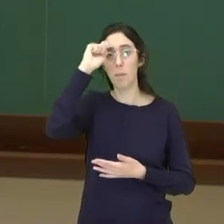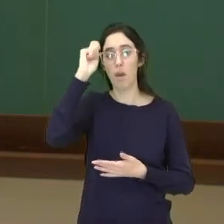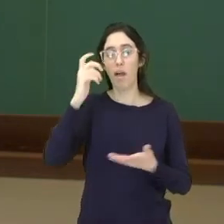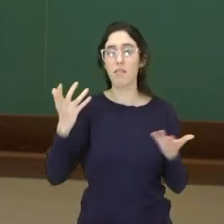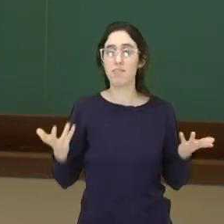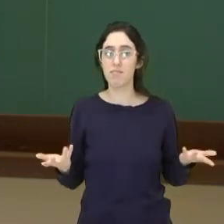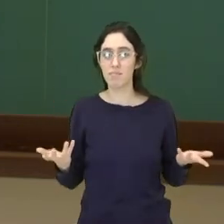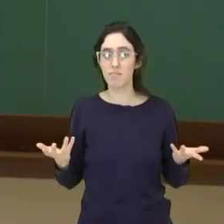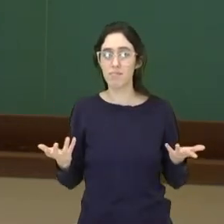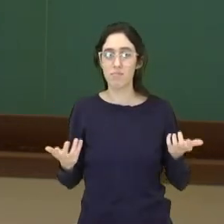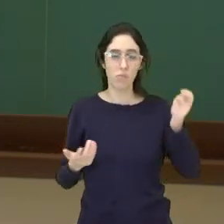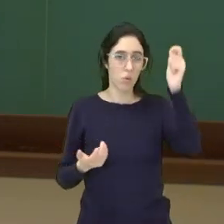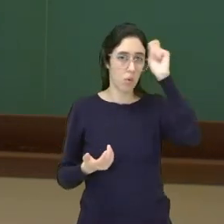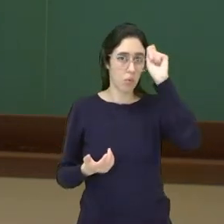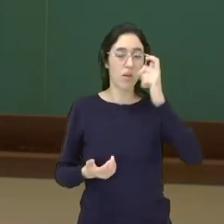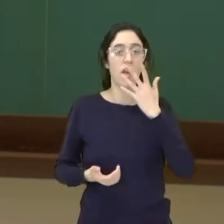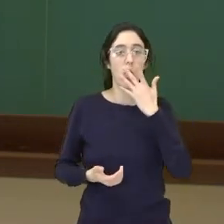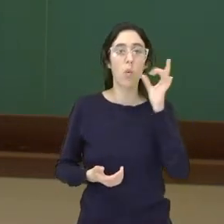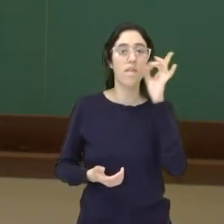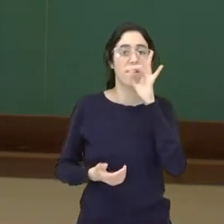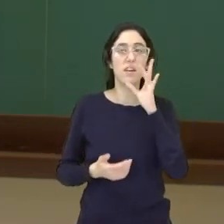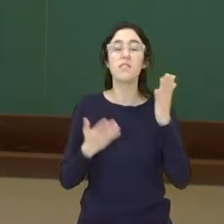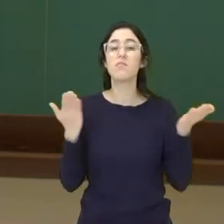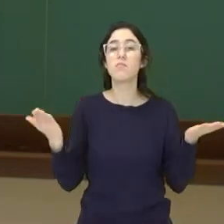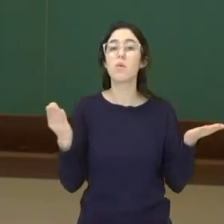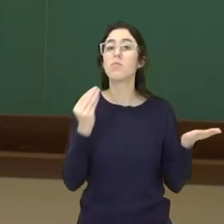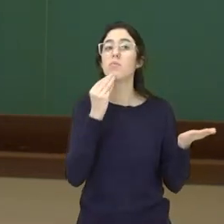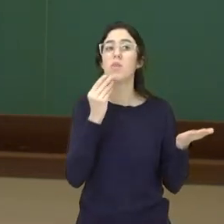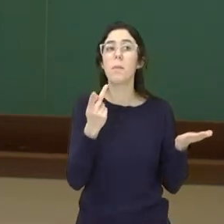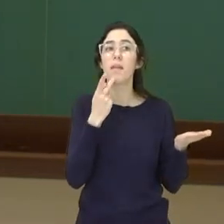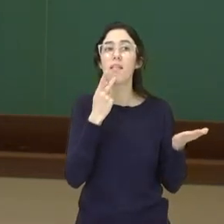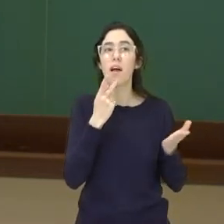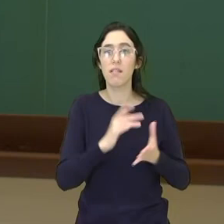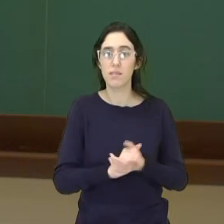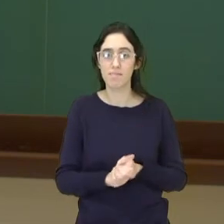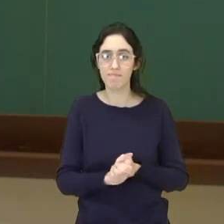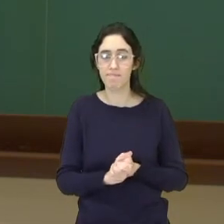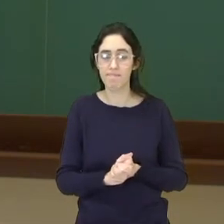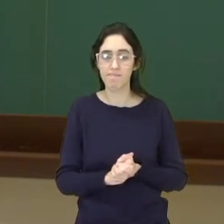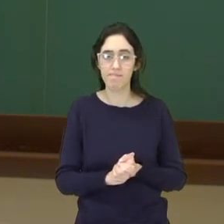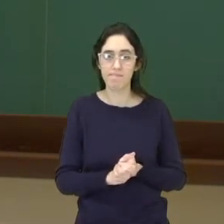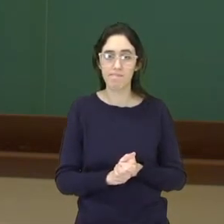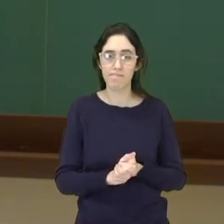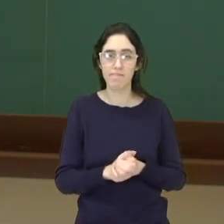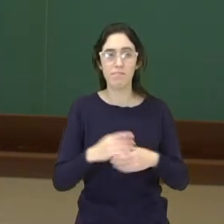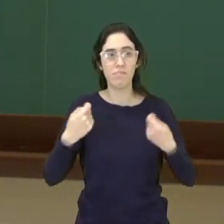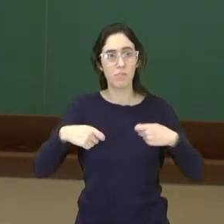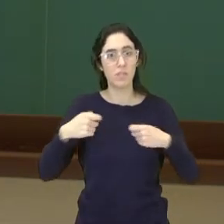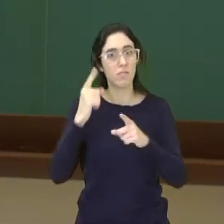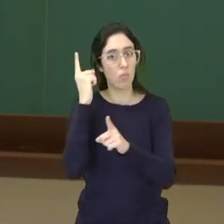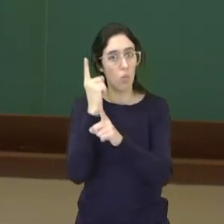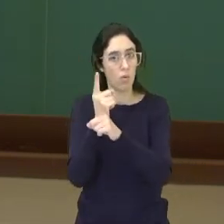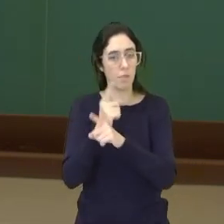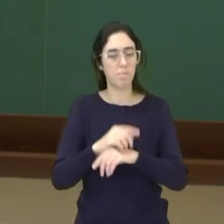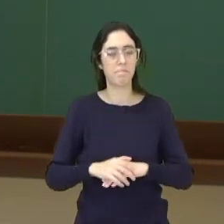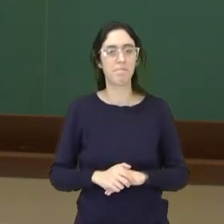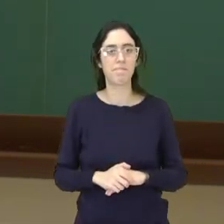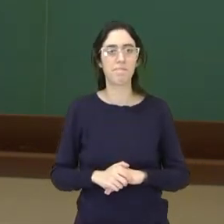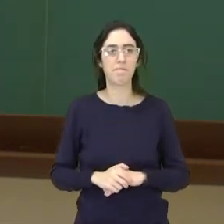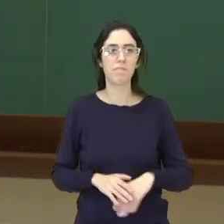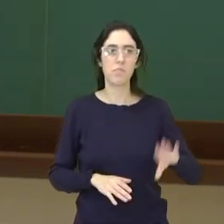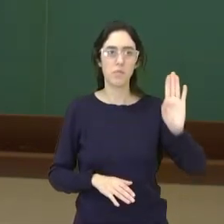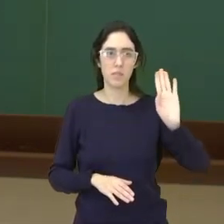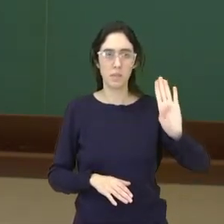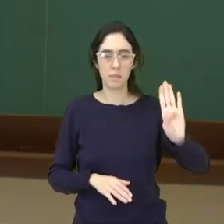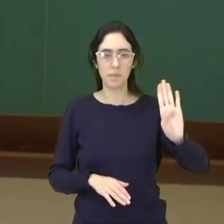chance de ser um boné? É uma probabilidade. Qual é a chance de ser um boné verde? É outra probabilidade. Letra